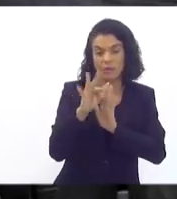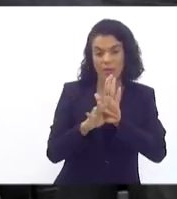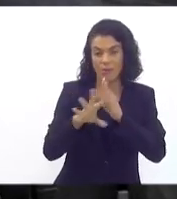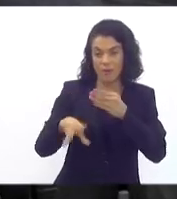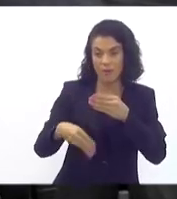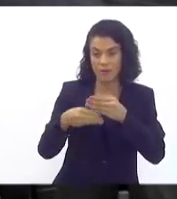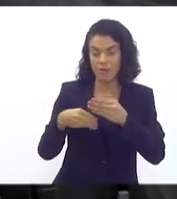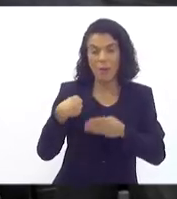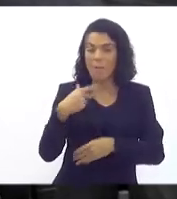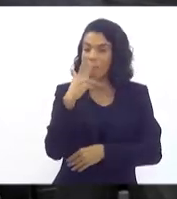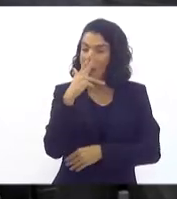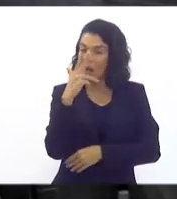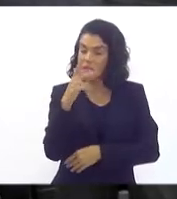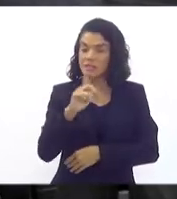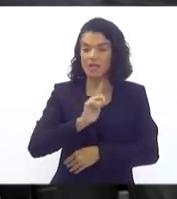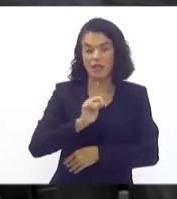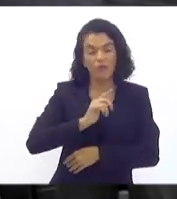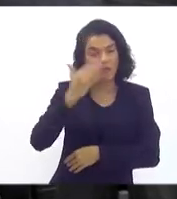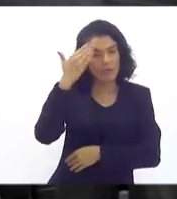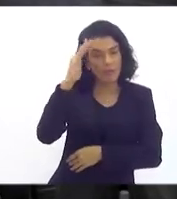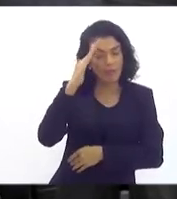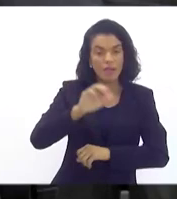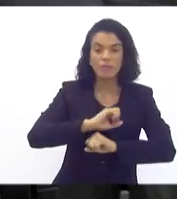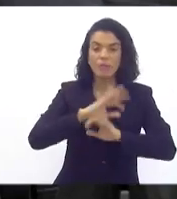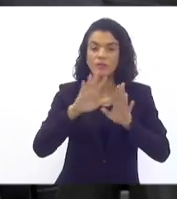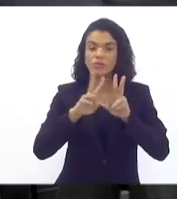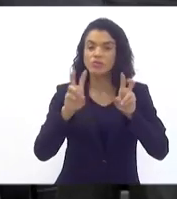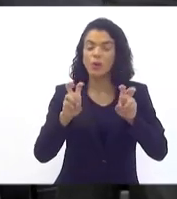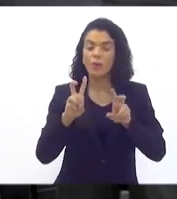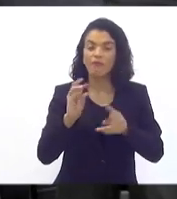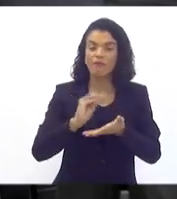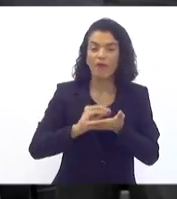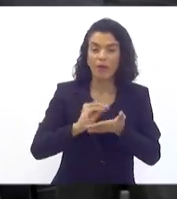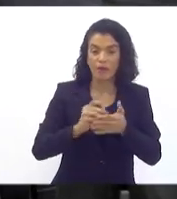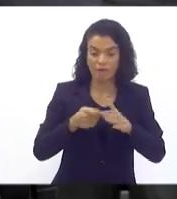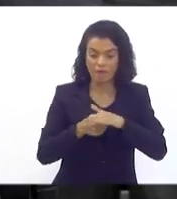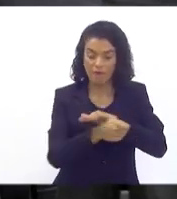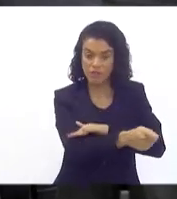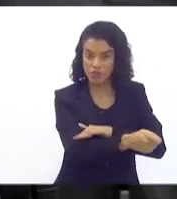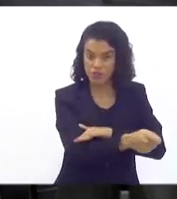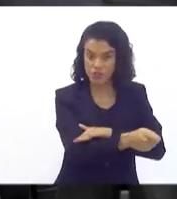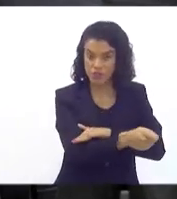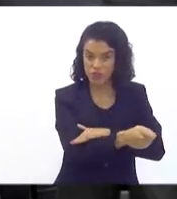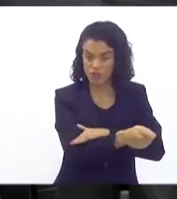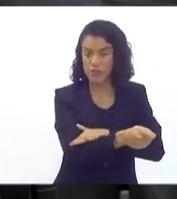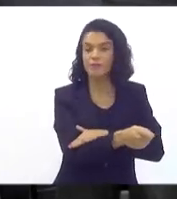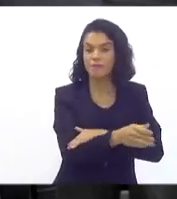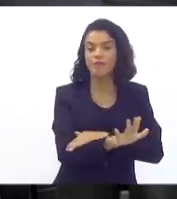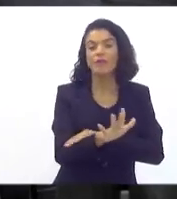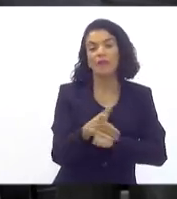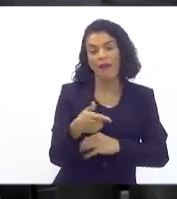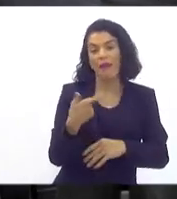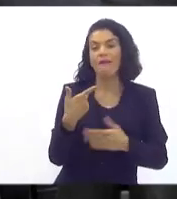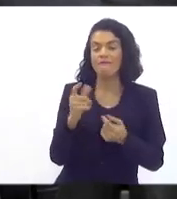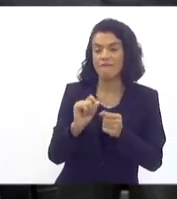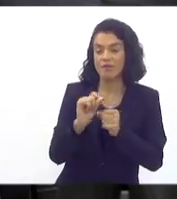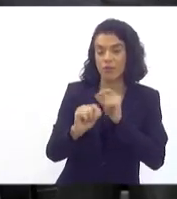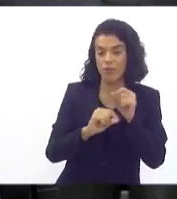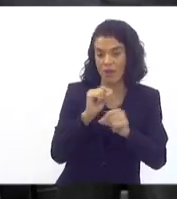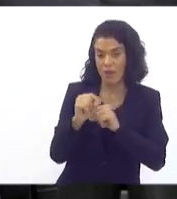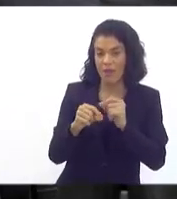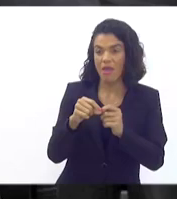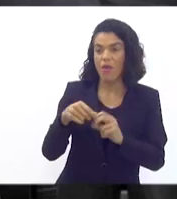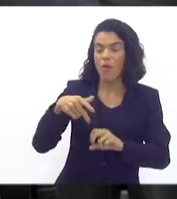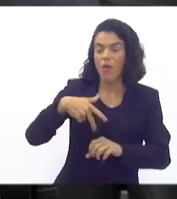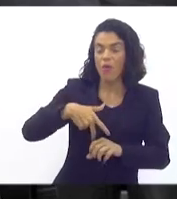me parece que houve um entendimento de não mais investir nesses gasodutos físicos e aí sim fazer os chamados gasodutos